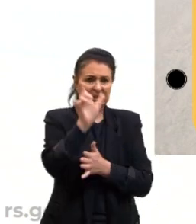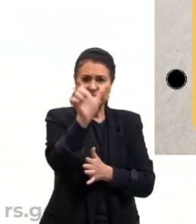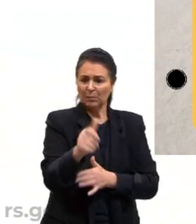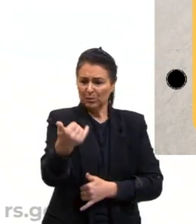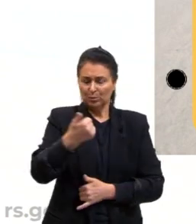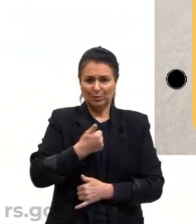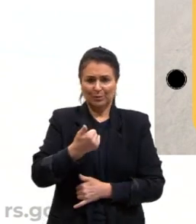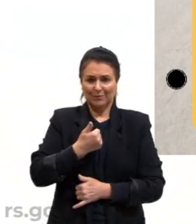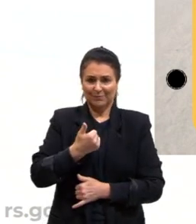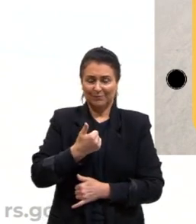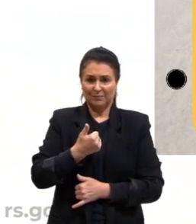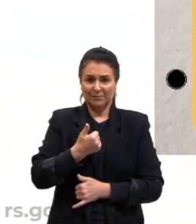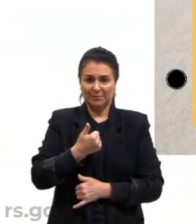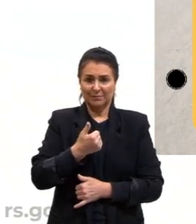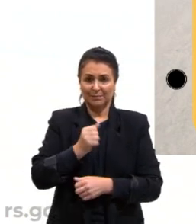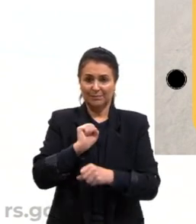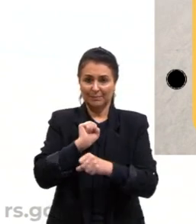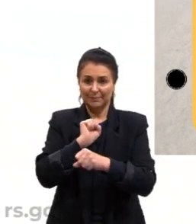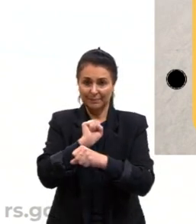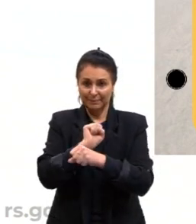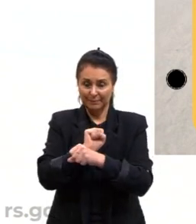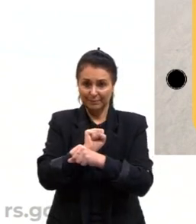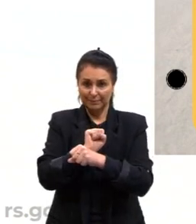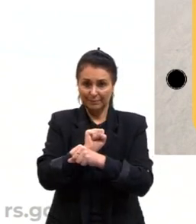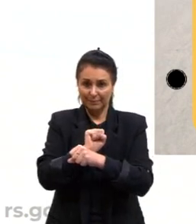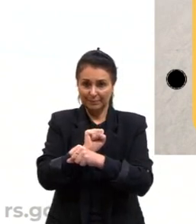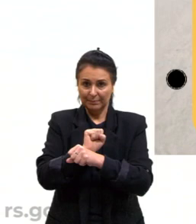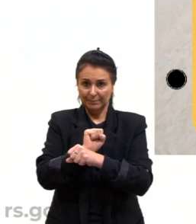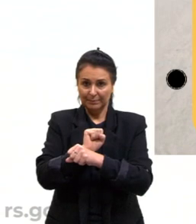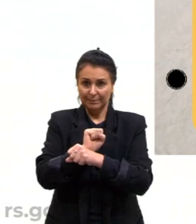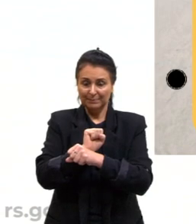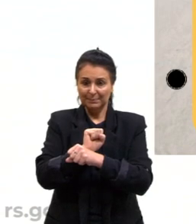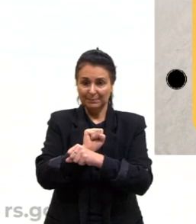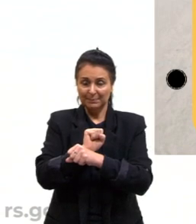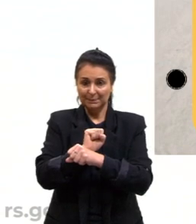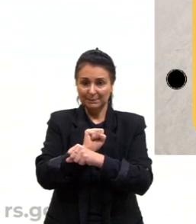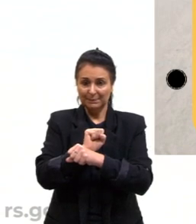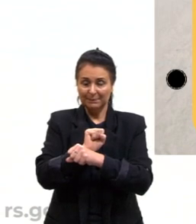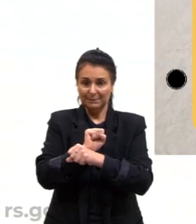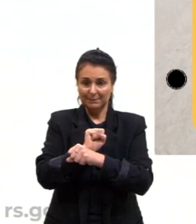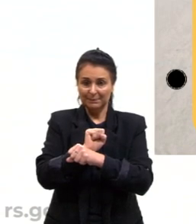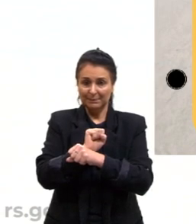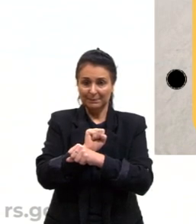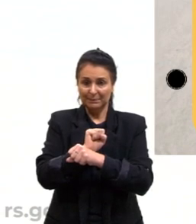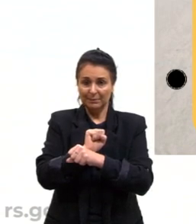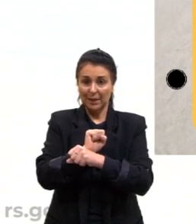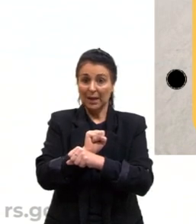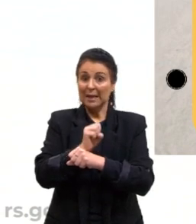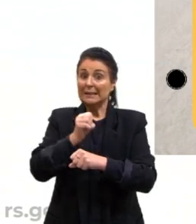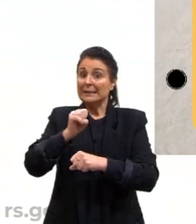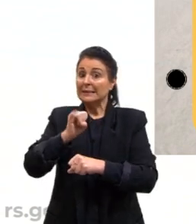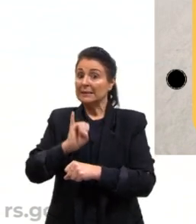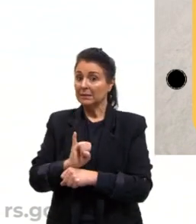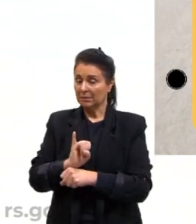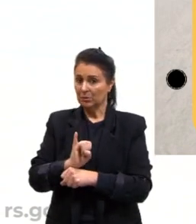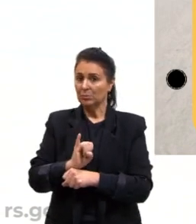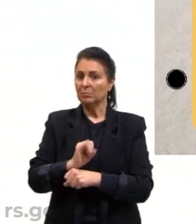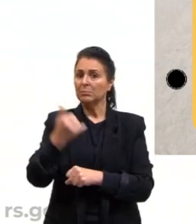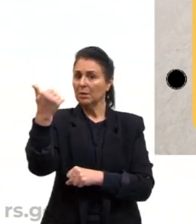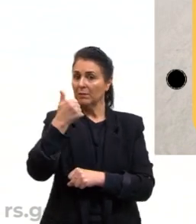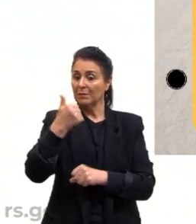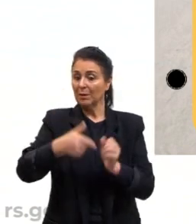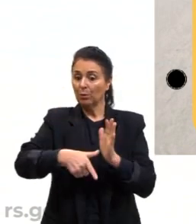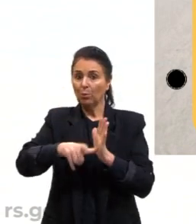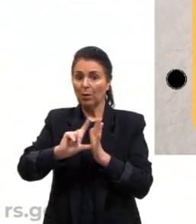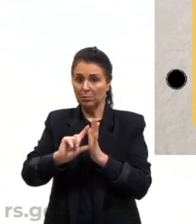se melou Vieiras de tio Antes de abrir a aí o dado com a mudança se tivesse me